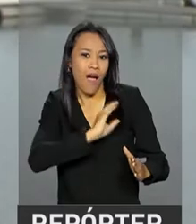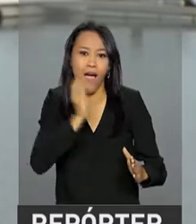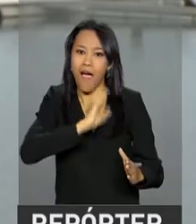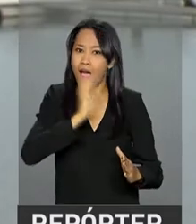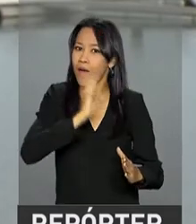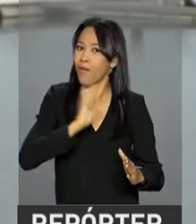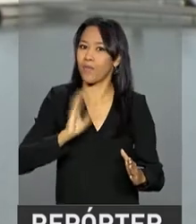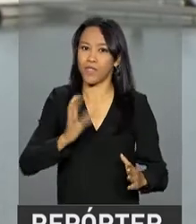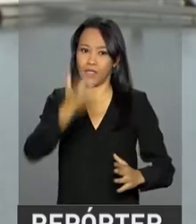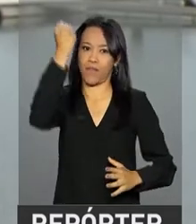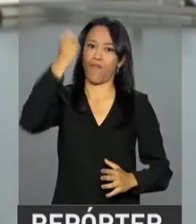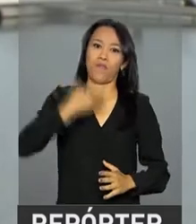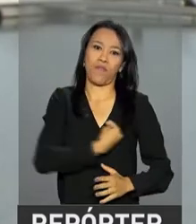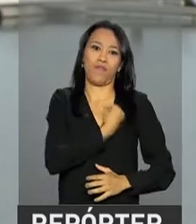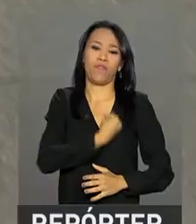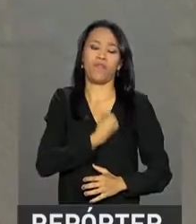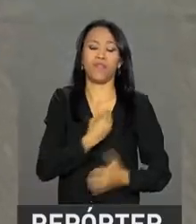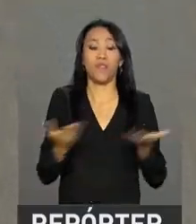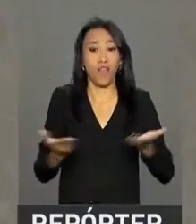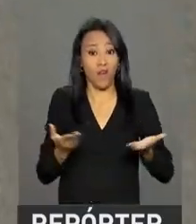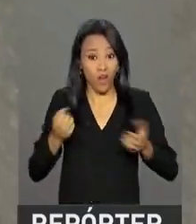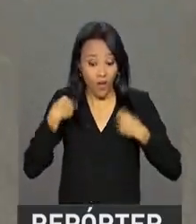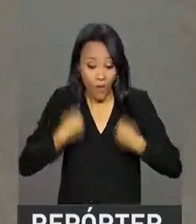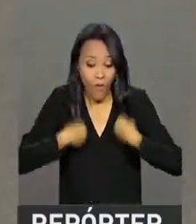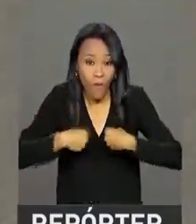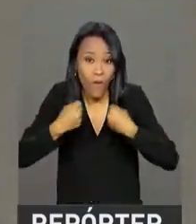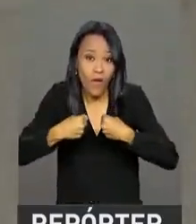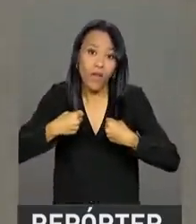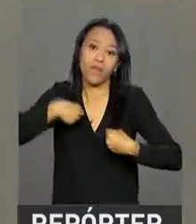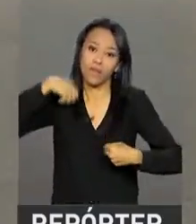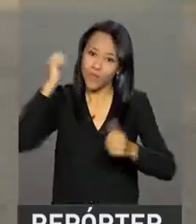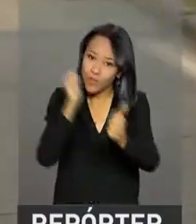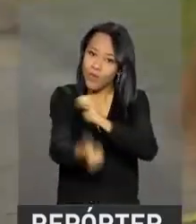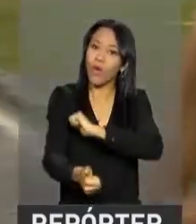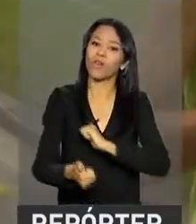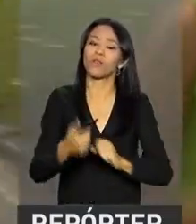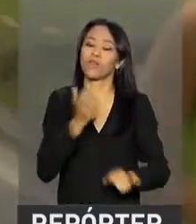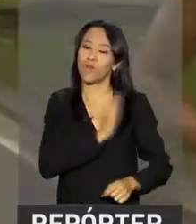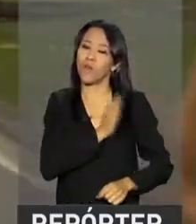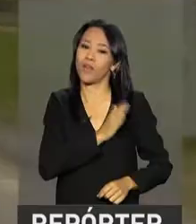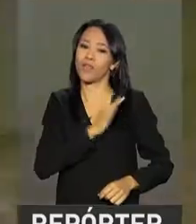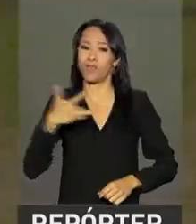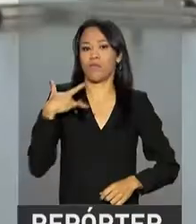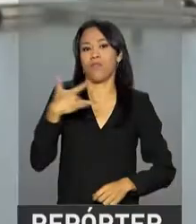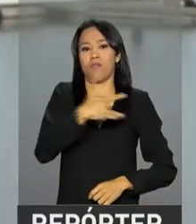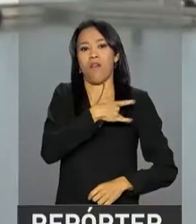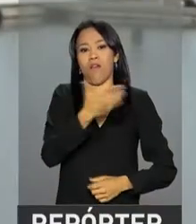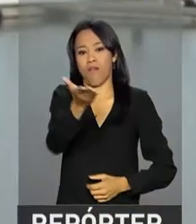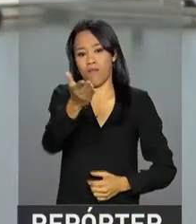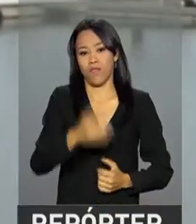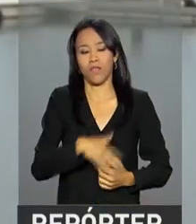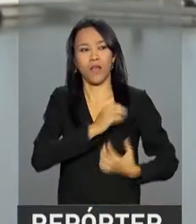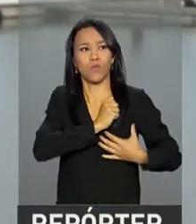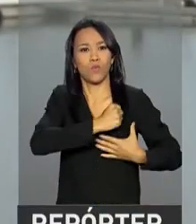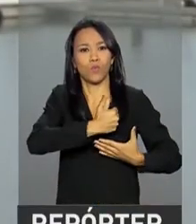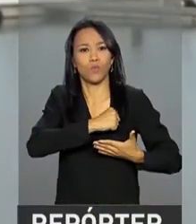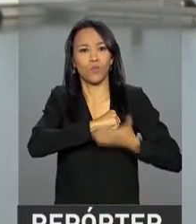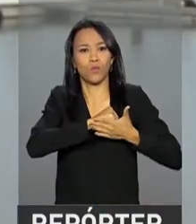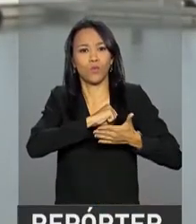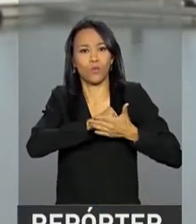recorrendo agora só se for por esporte por que o coração está saudável como nunca tá batendo